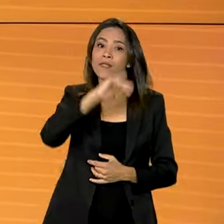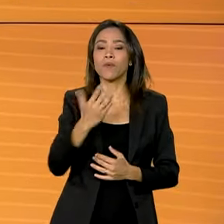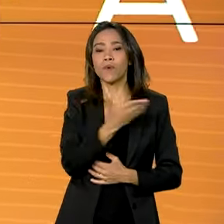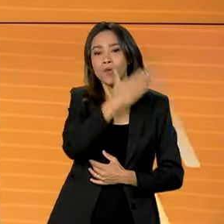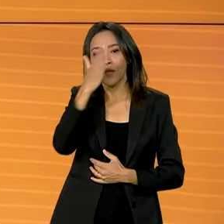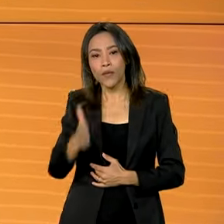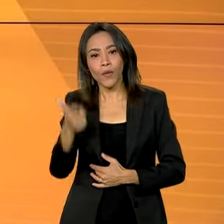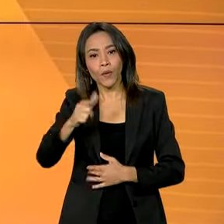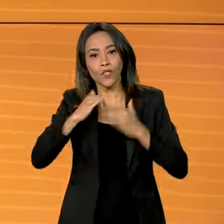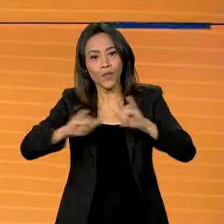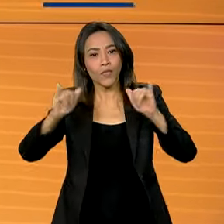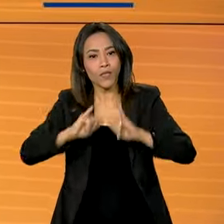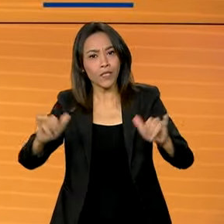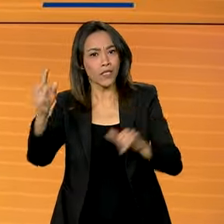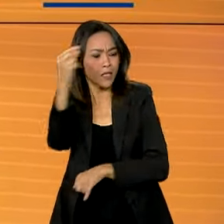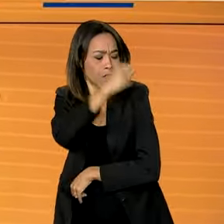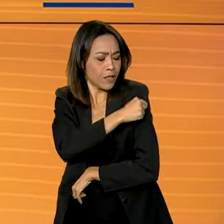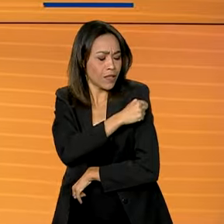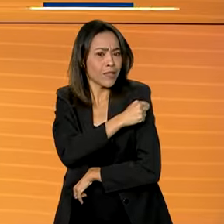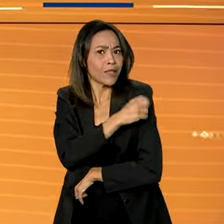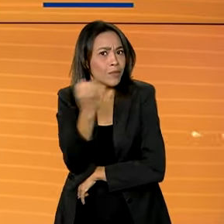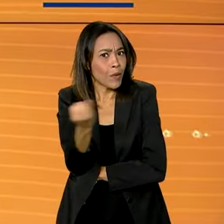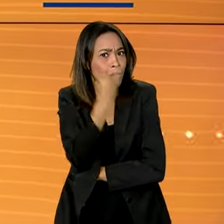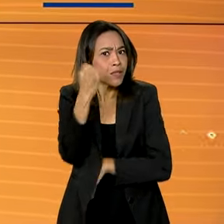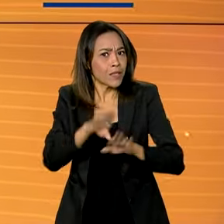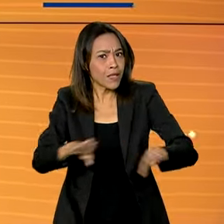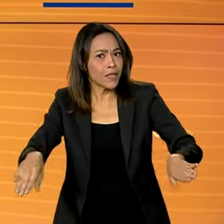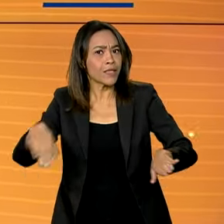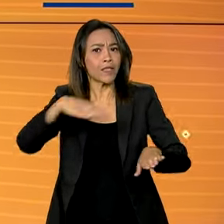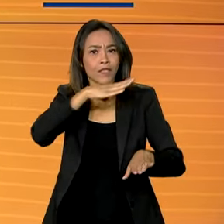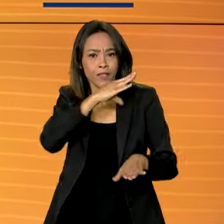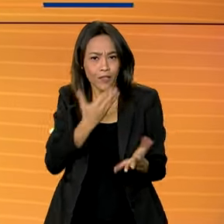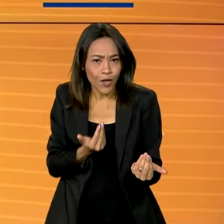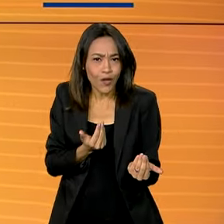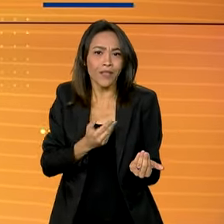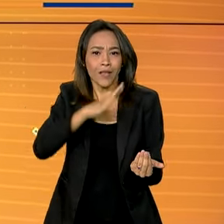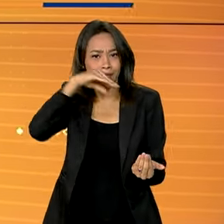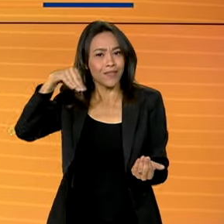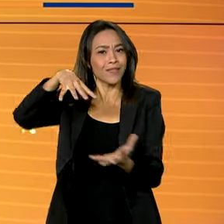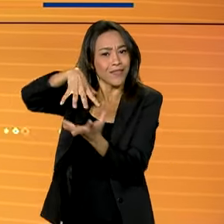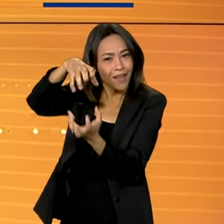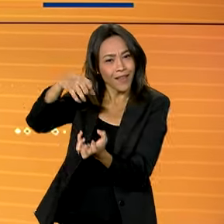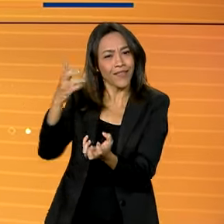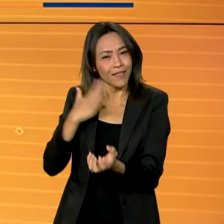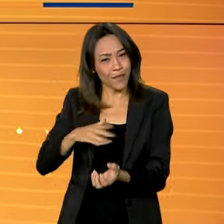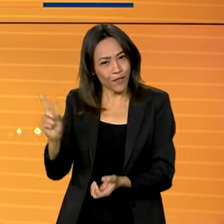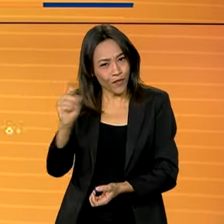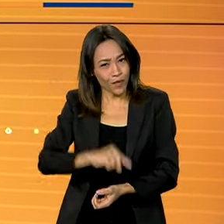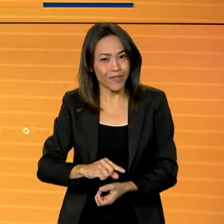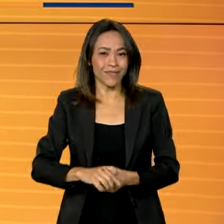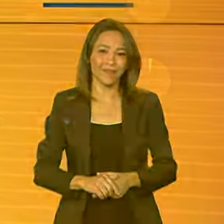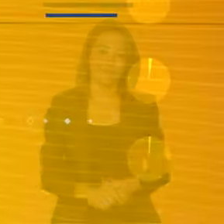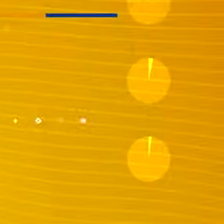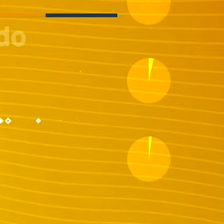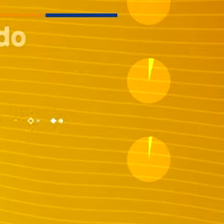reforça a importância da vacinação de crianças, jovens, adultos e idosos. A gente volta em instantes.